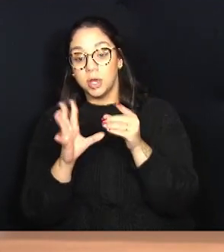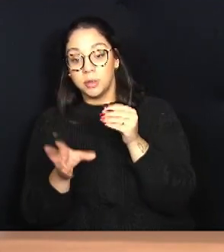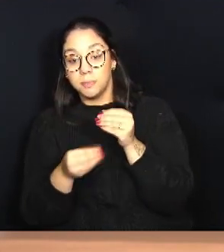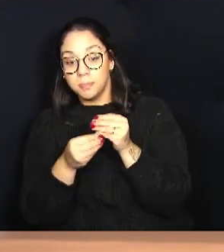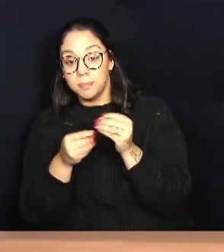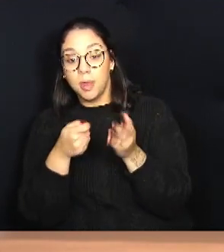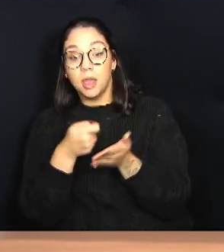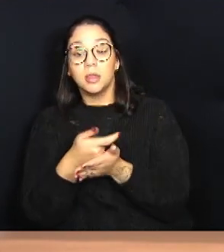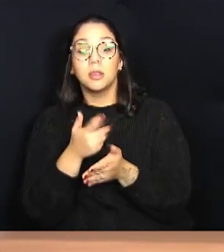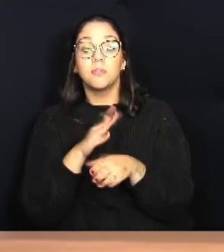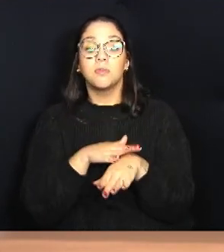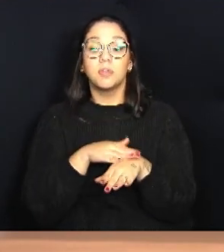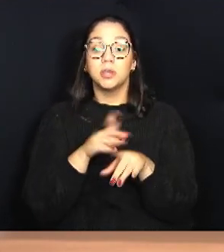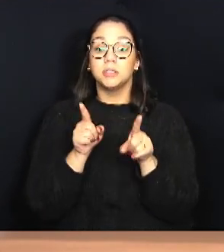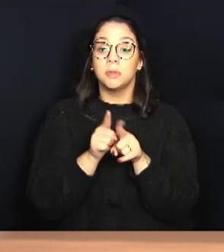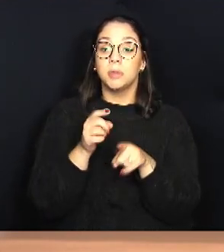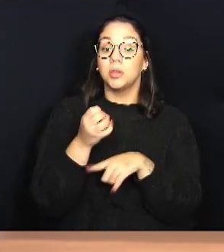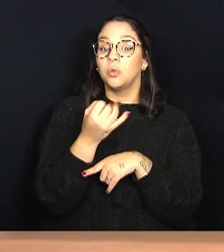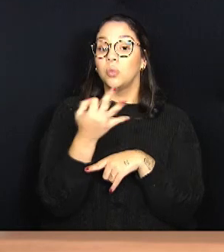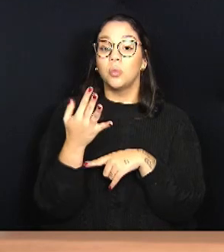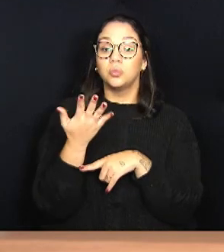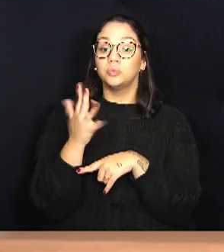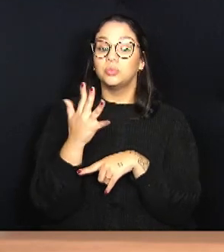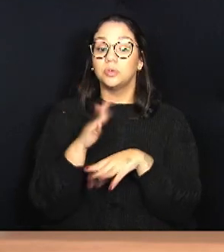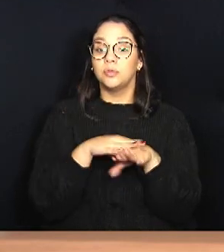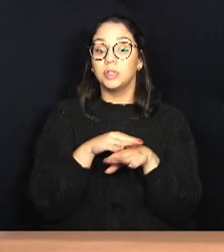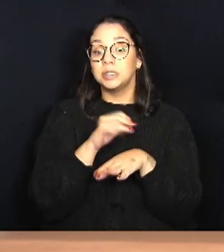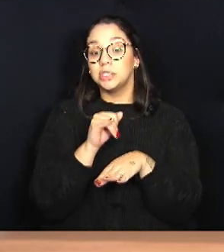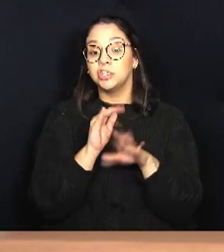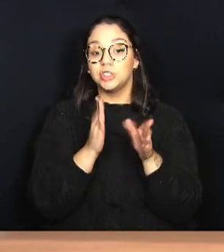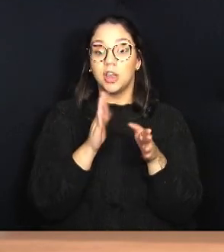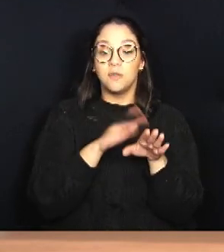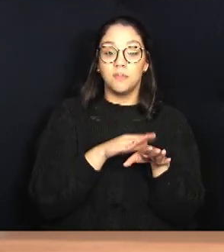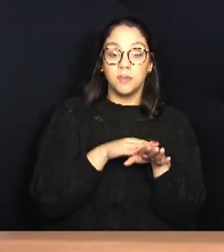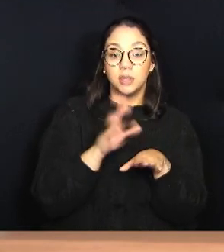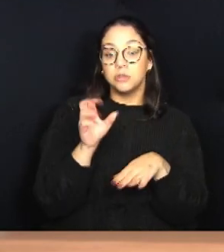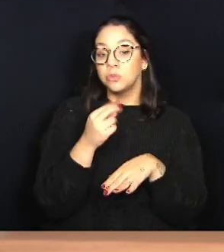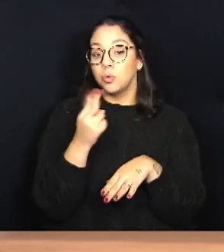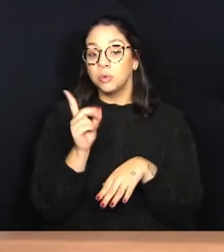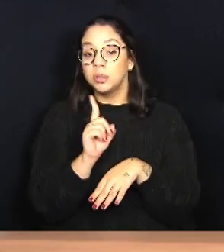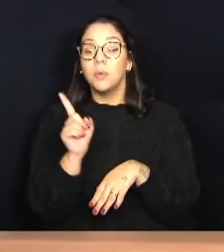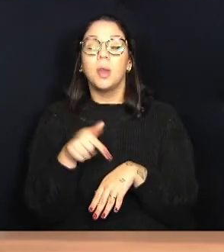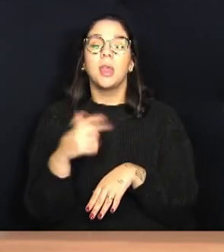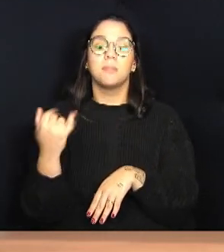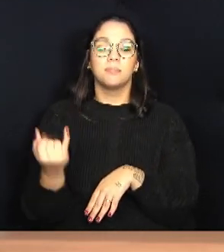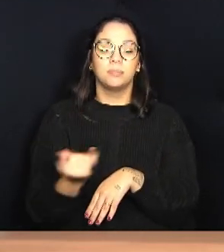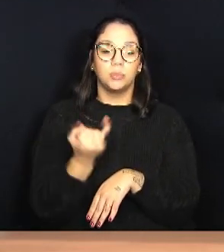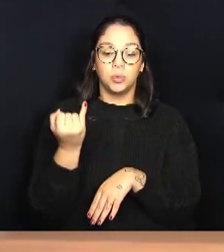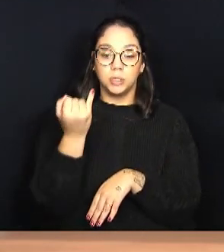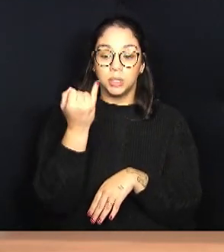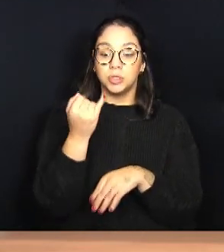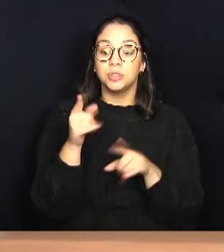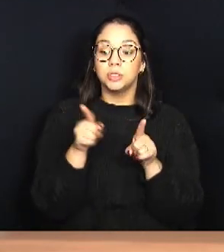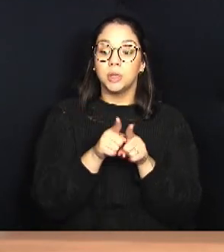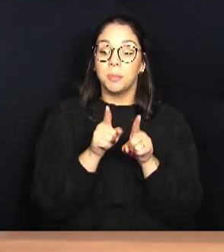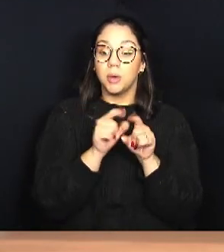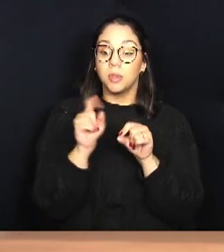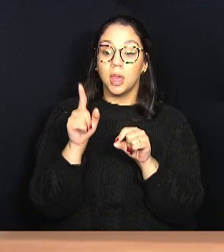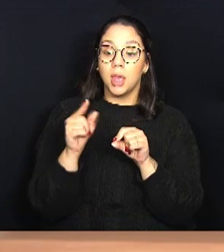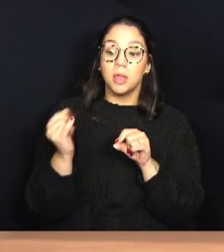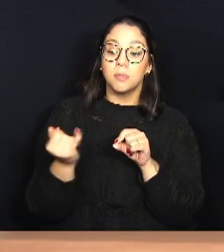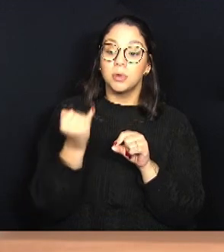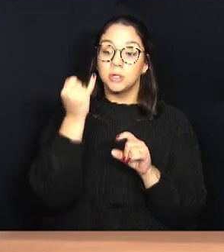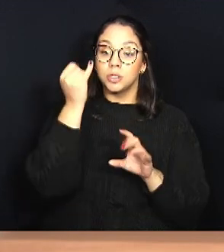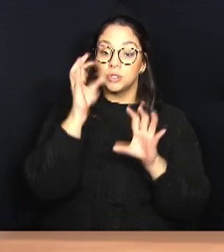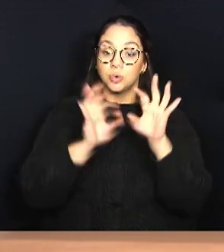e o status dela, empenhada, realizada, alguma coisa, eu acho que isso é importante. Assim como eu acho que precisamos